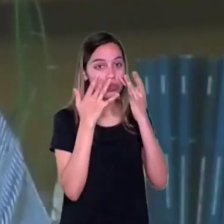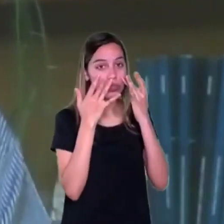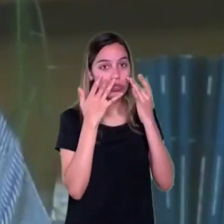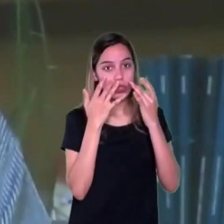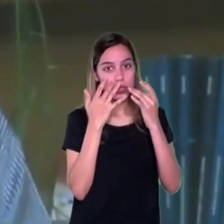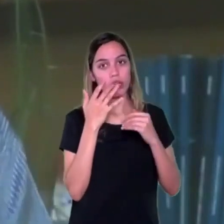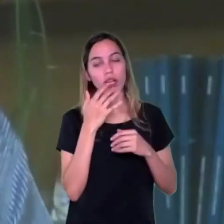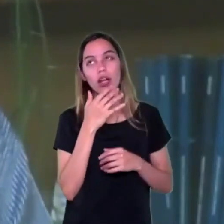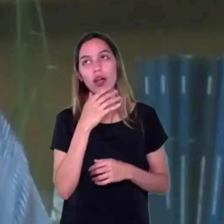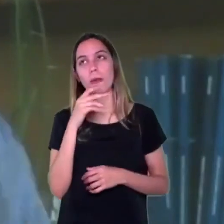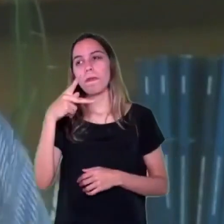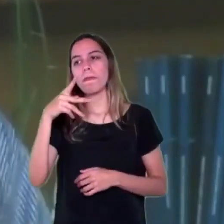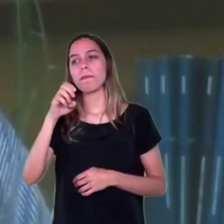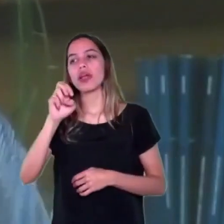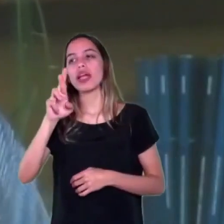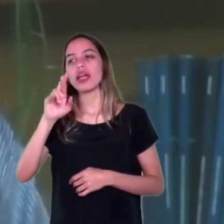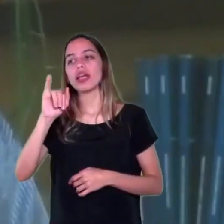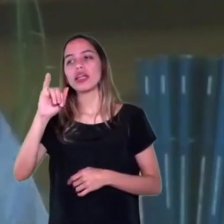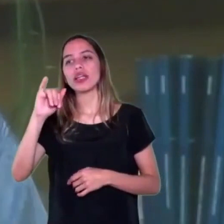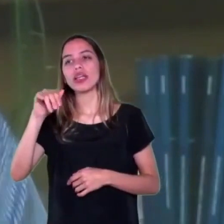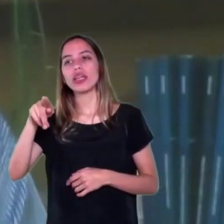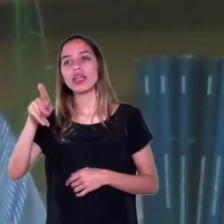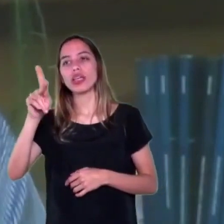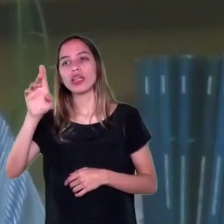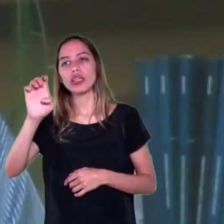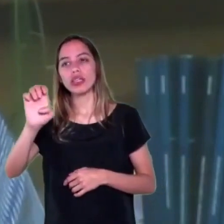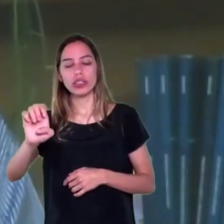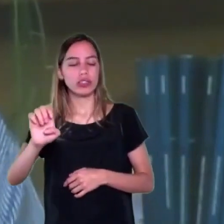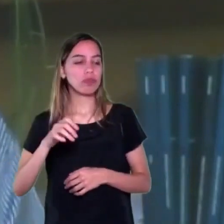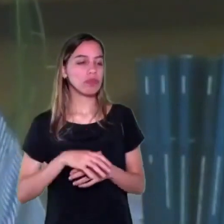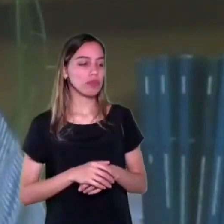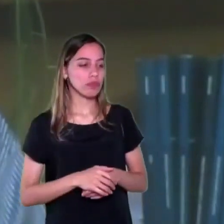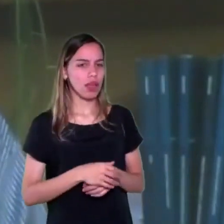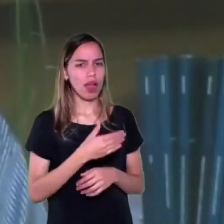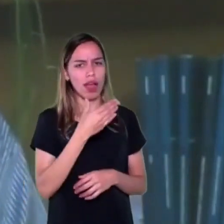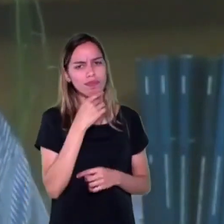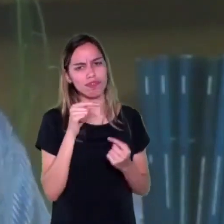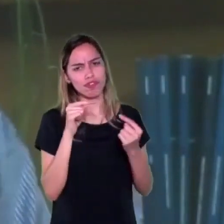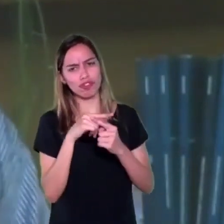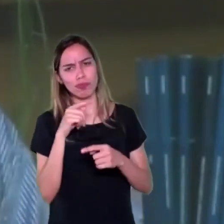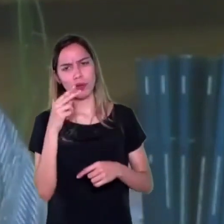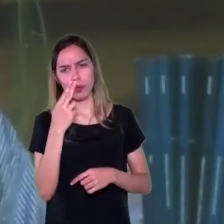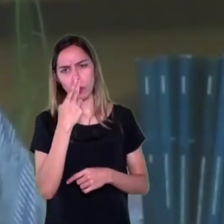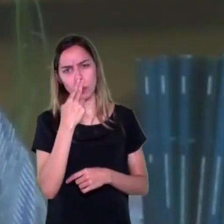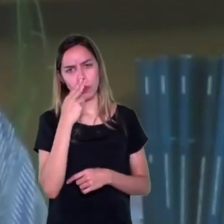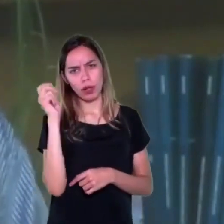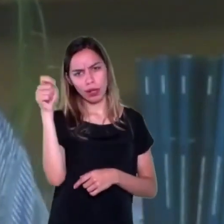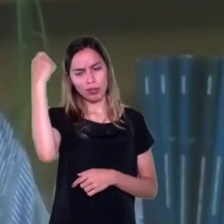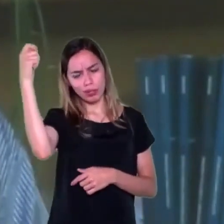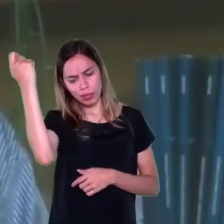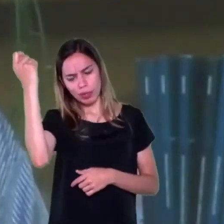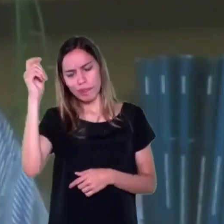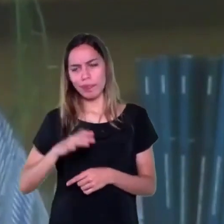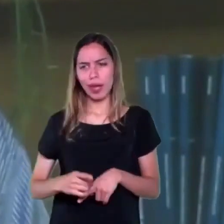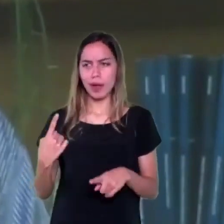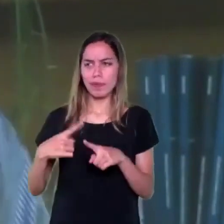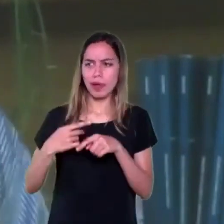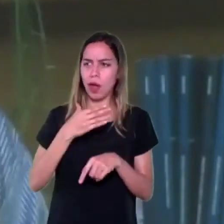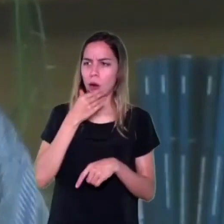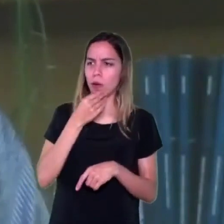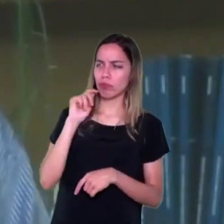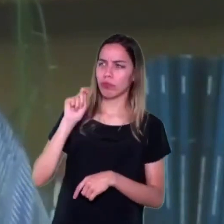Ele era uma espécie de Charlie Chaplin de Itaúna, porque ele era ator,